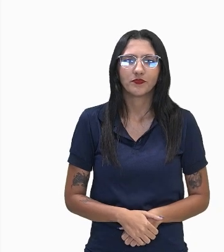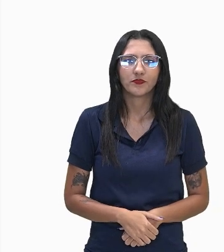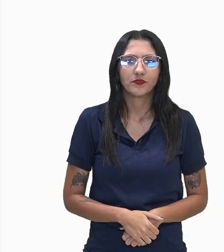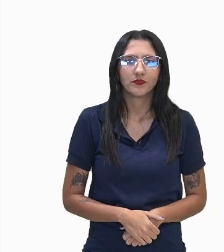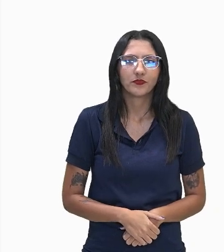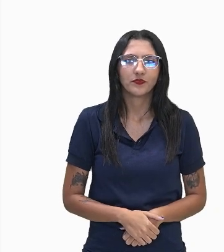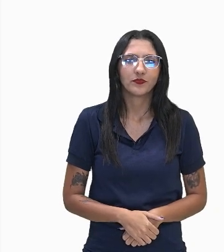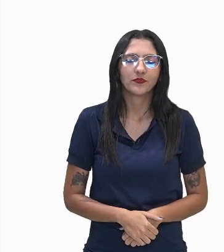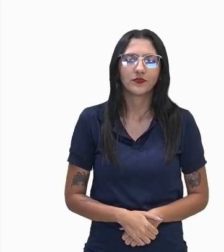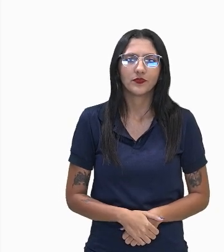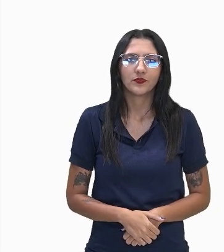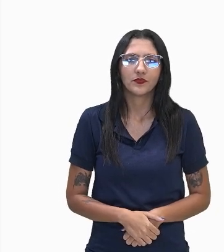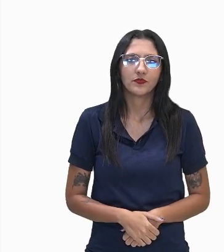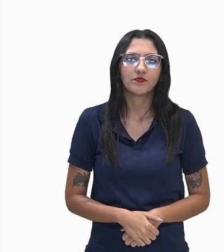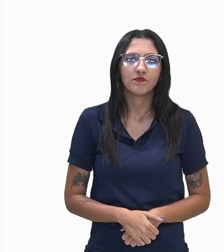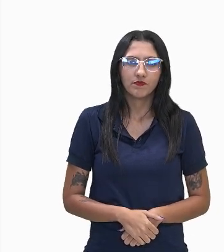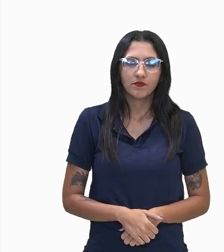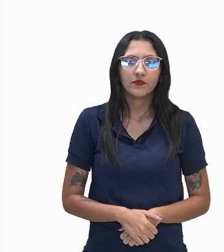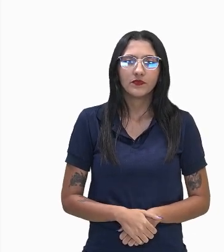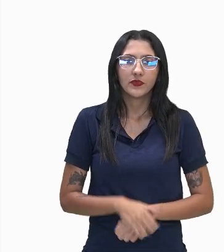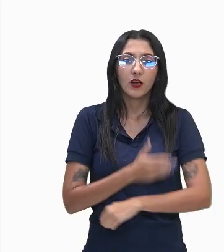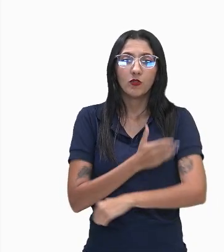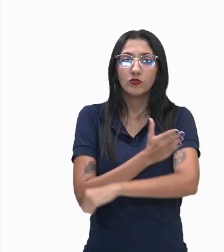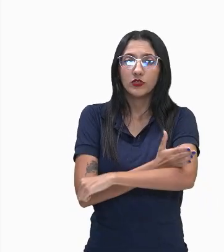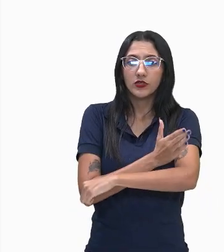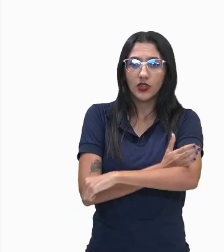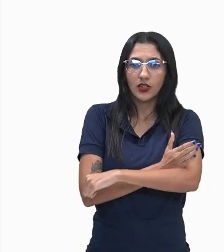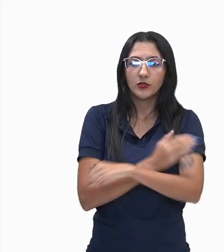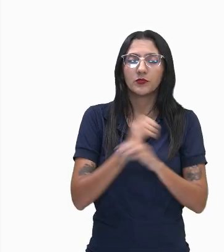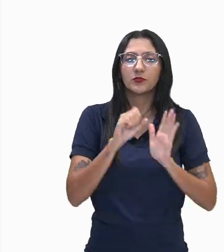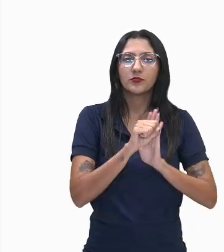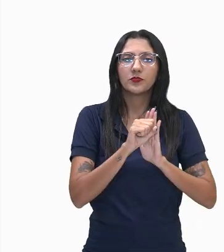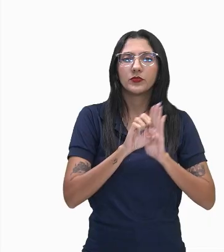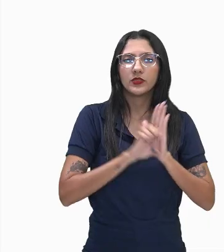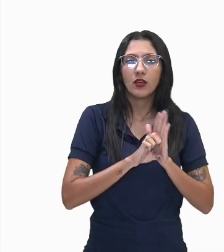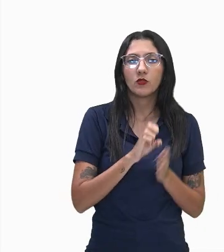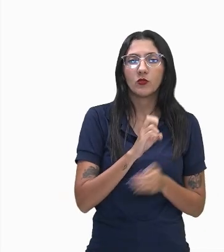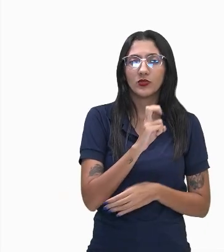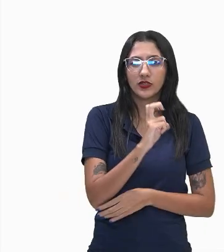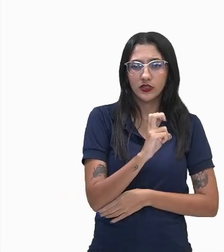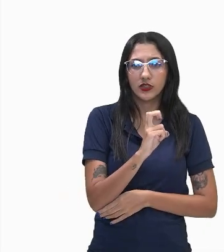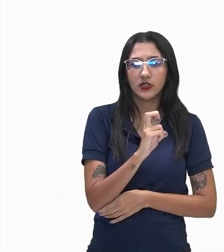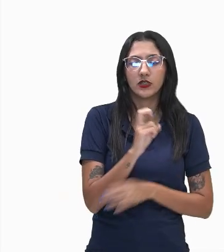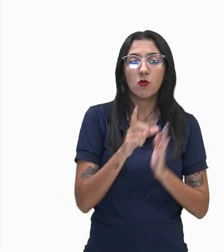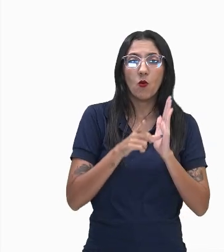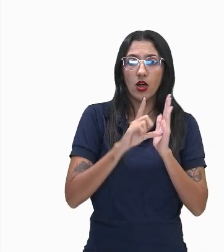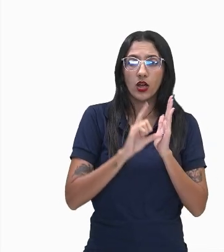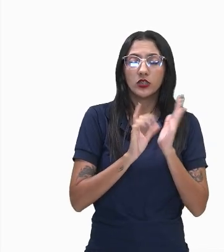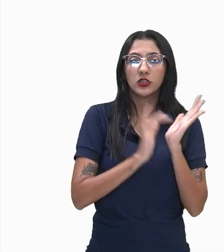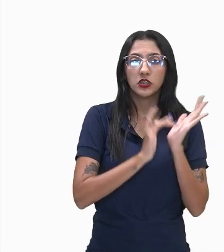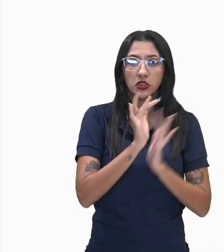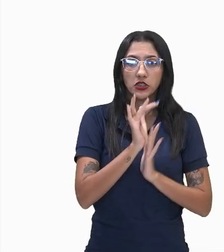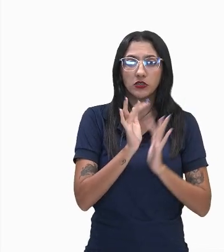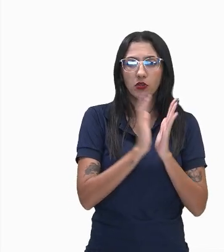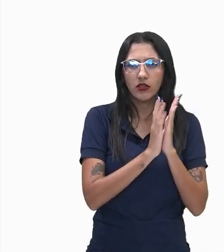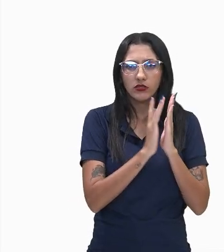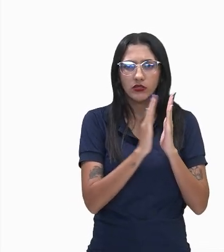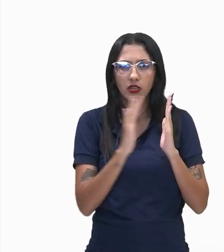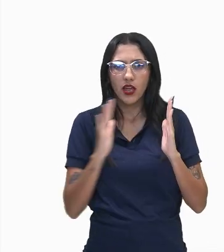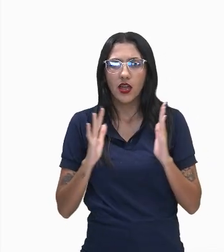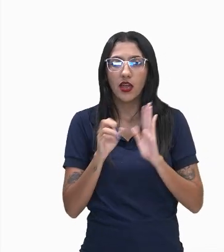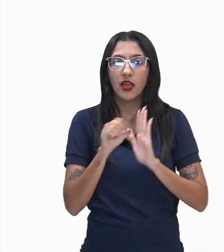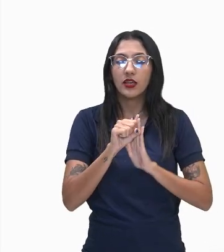Primeiramente, vamos conhecer a antiguidade, que vai do século V antes do nascimento de Cristo até o